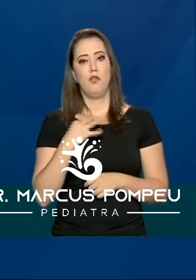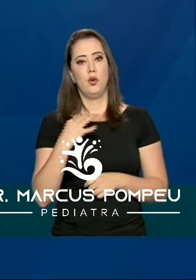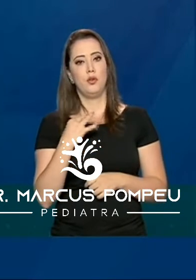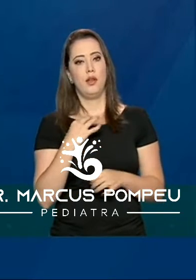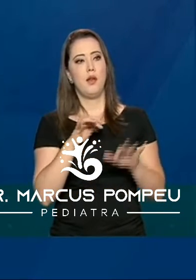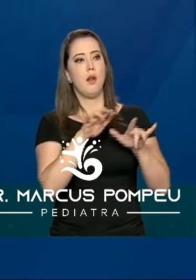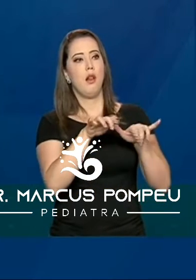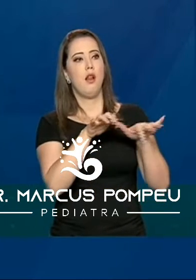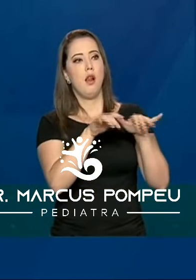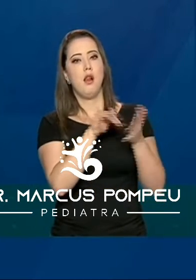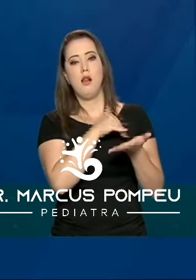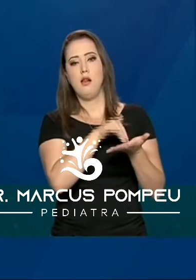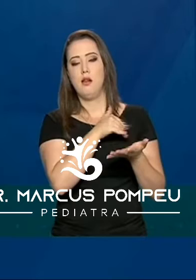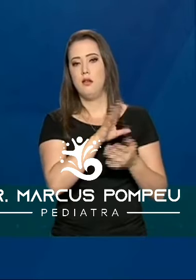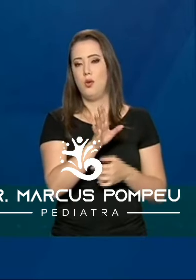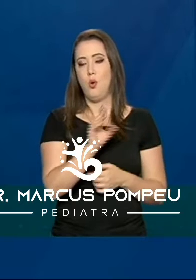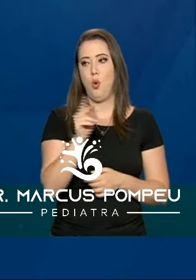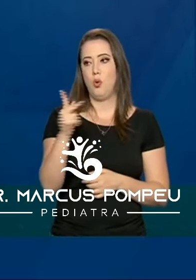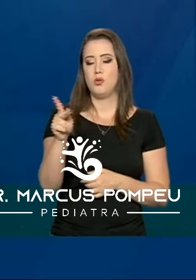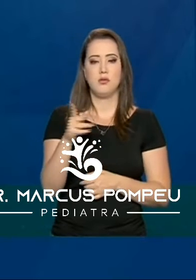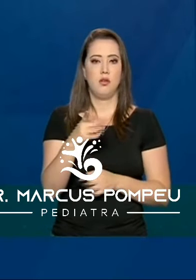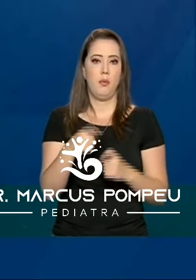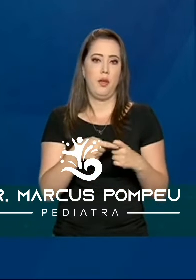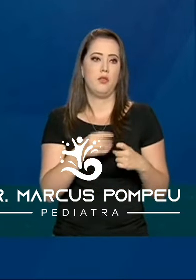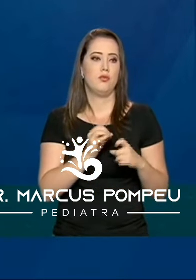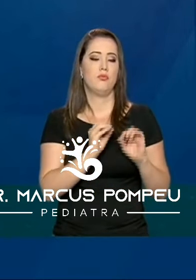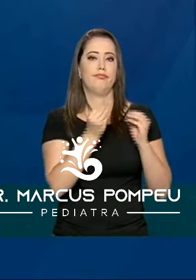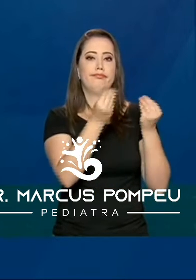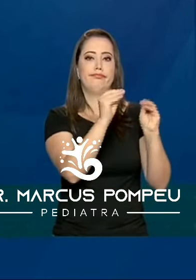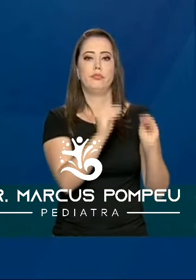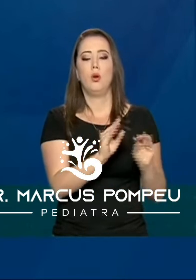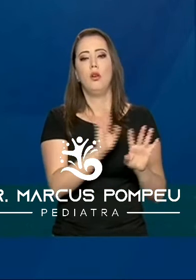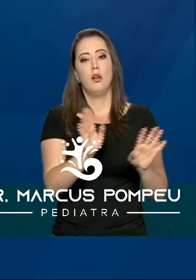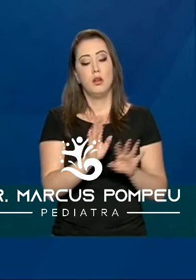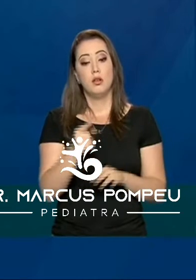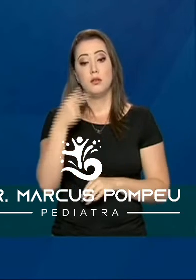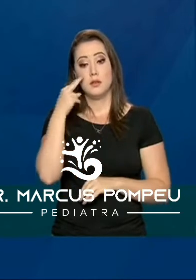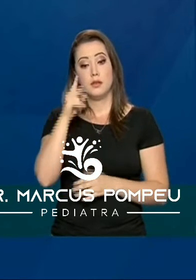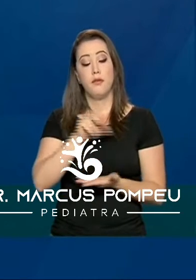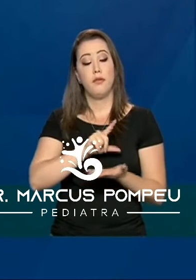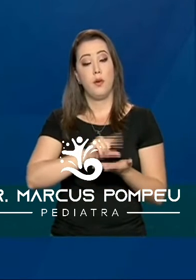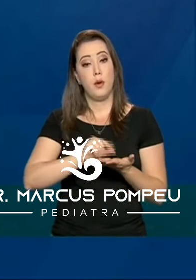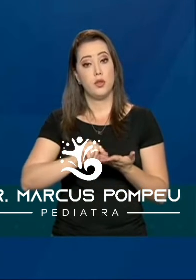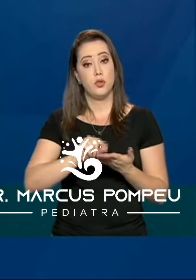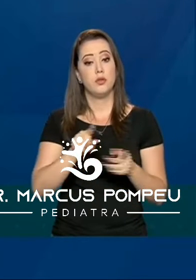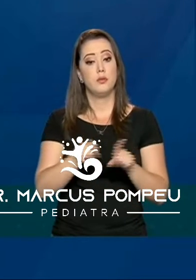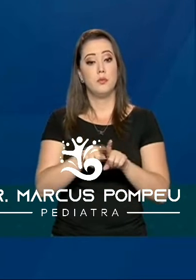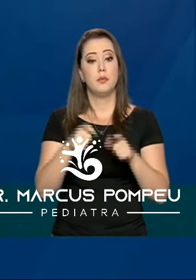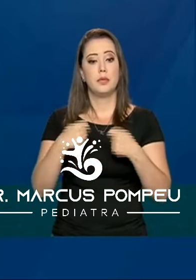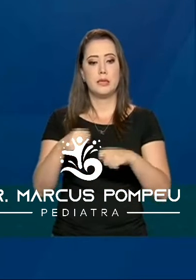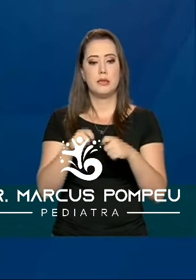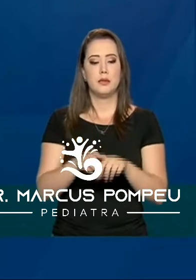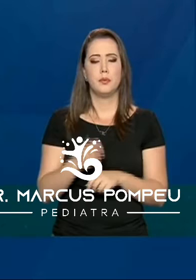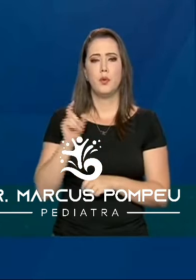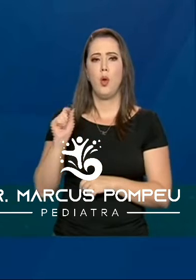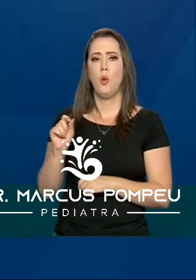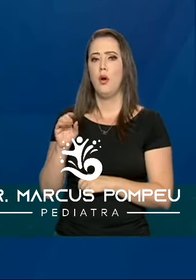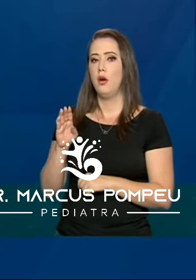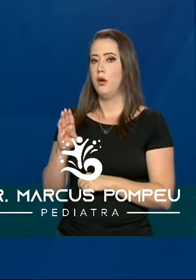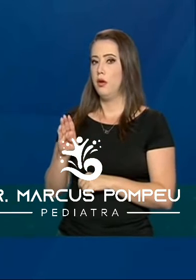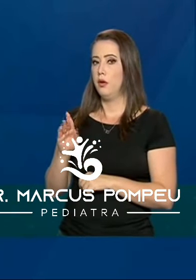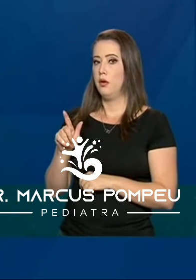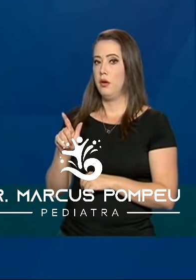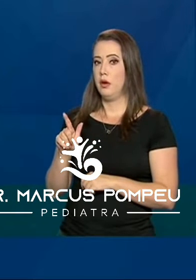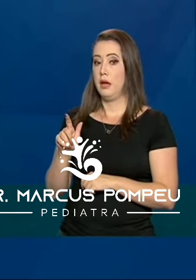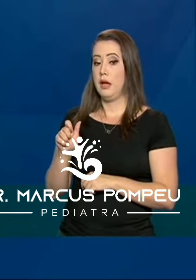seus dados lá. Ou então seu médico. Então aqui está o artigo, depois vocês podem ver também. E o que é Black Box Warning? Black Box Warning, todo mundo da indústria farmacêutica sabe o